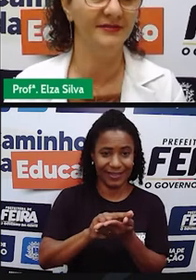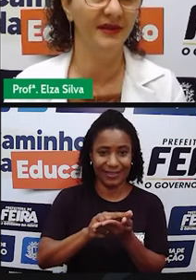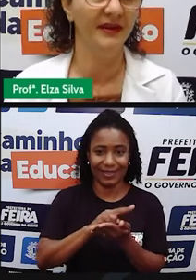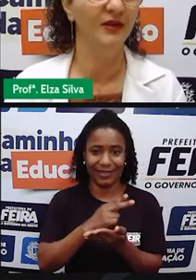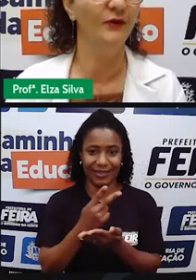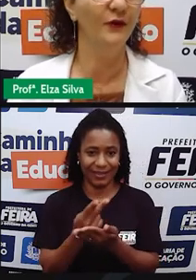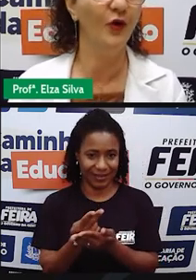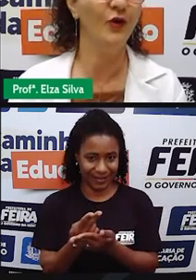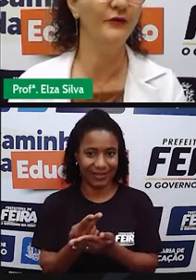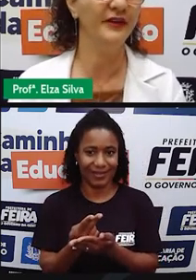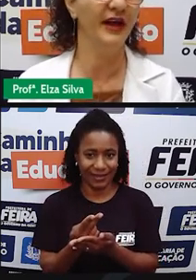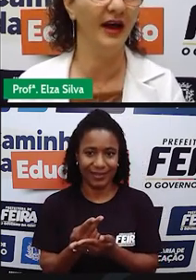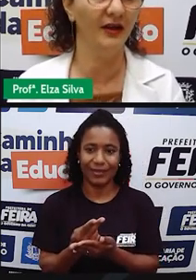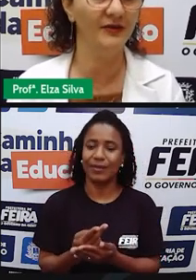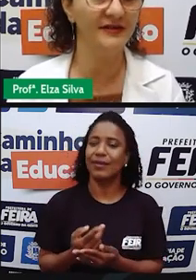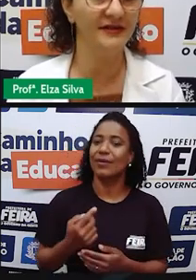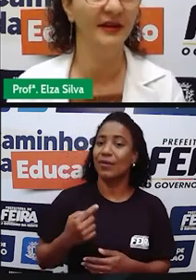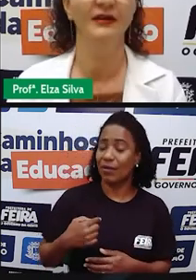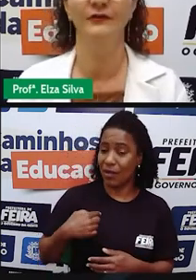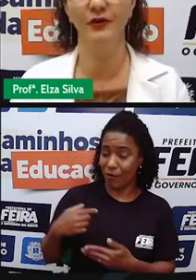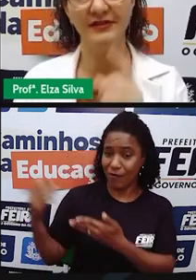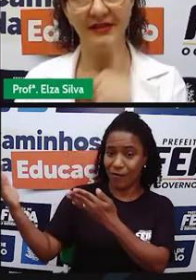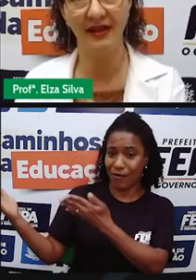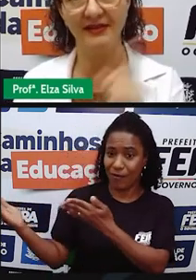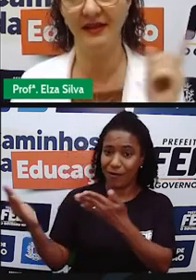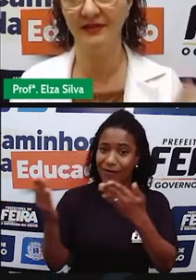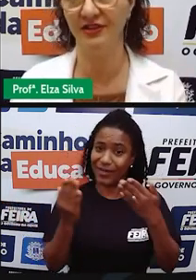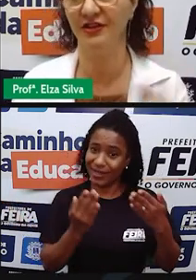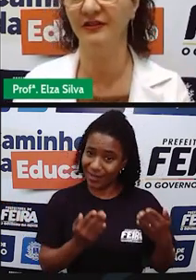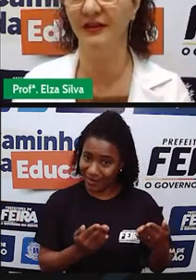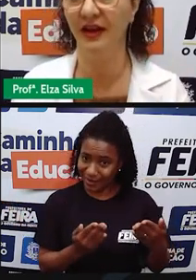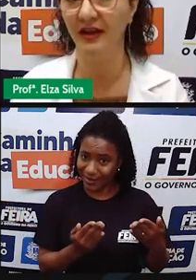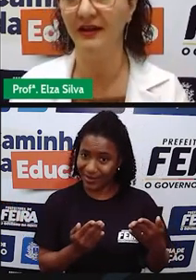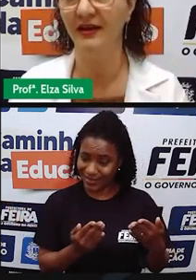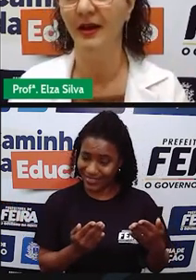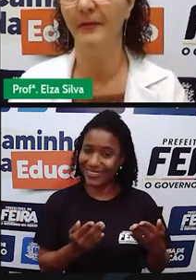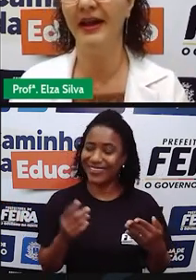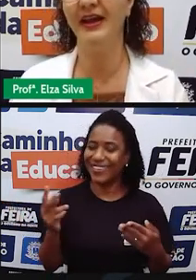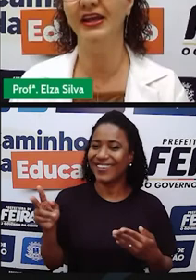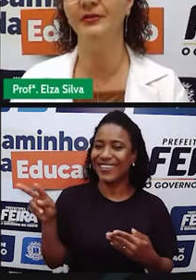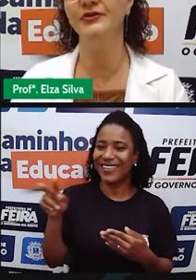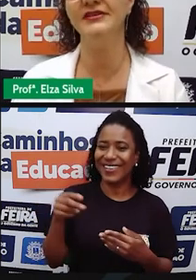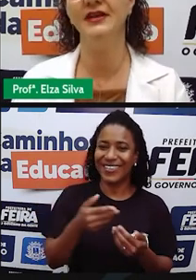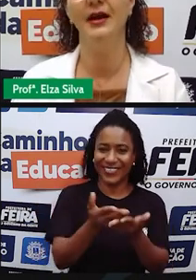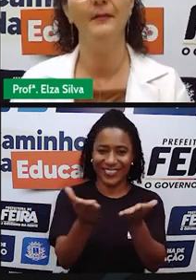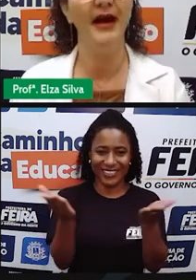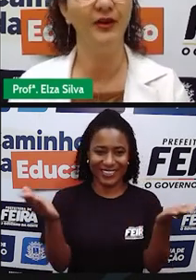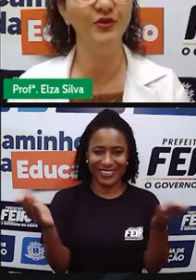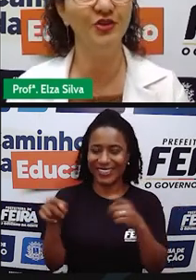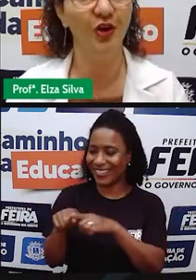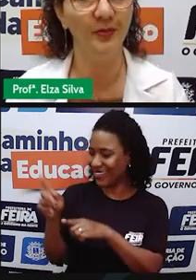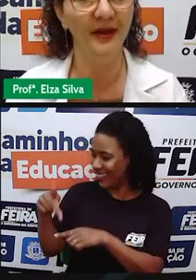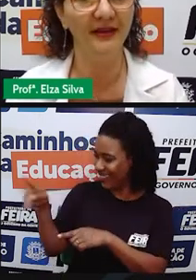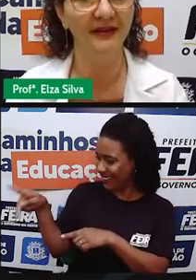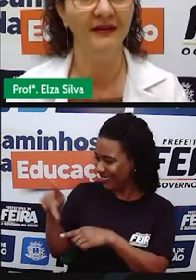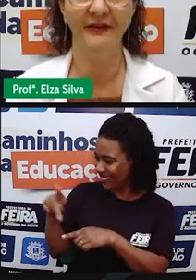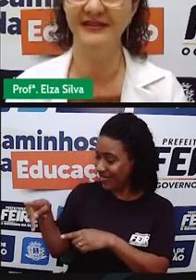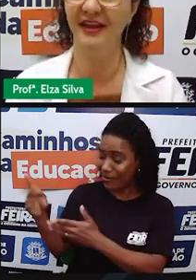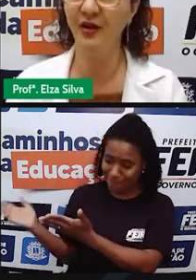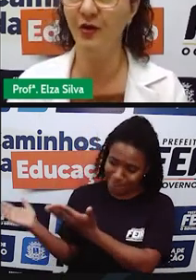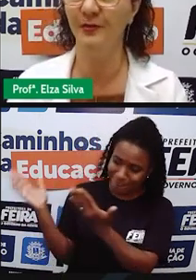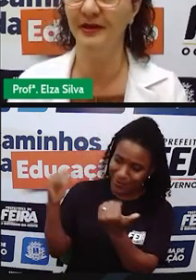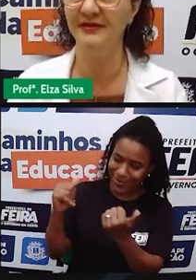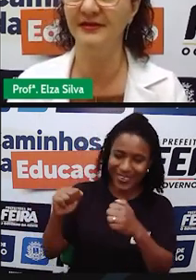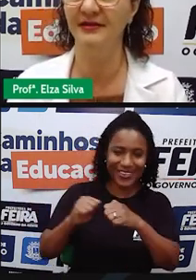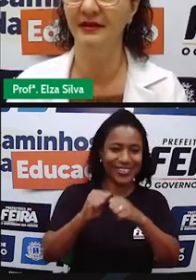us. Então, vou convidá-los, vocês e a teacher Andrea, para irmos para o shopping